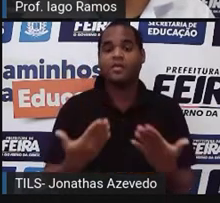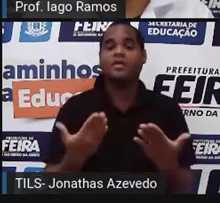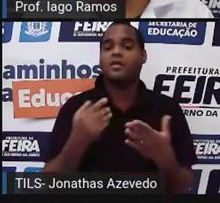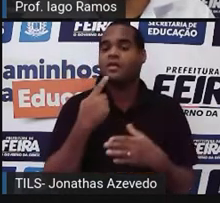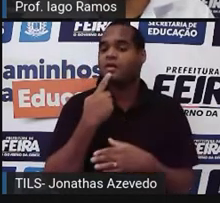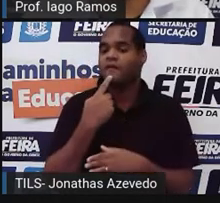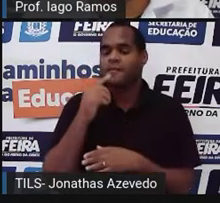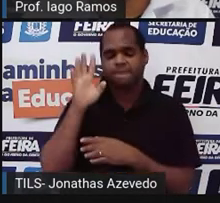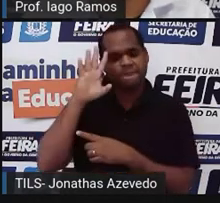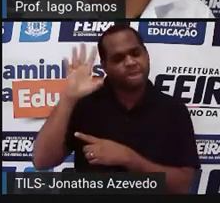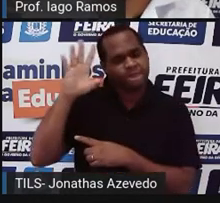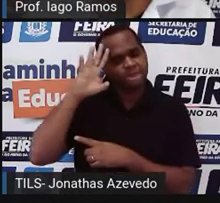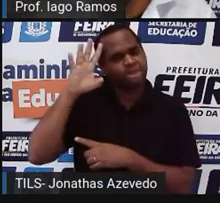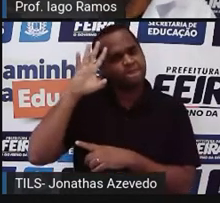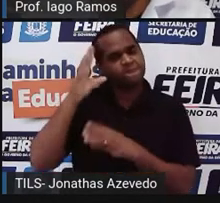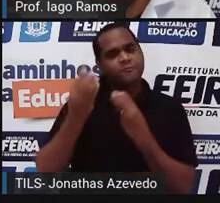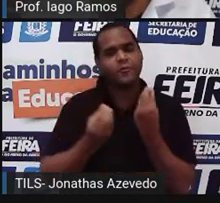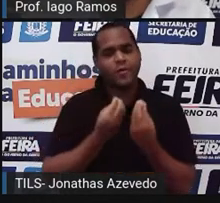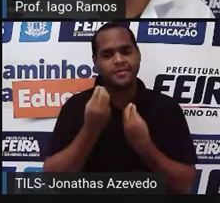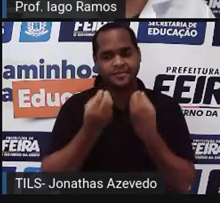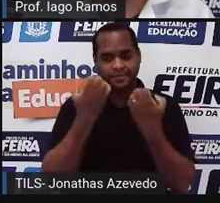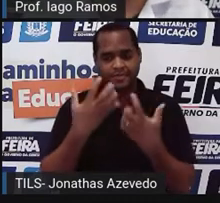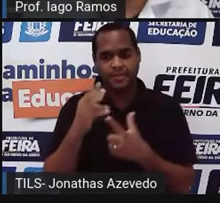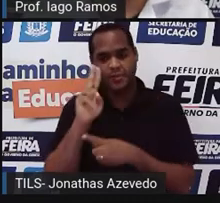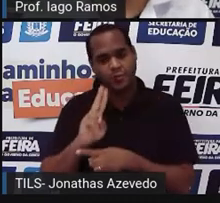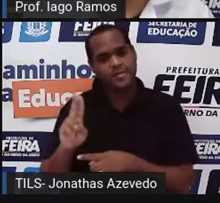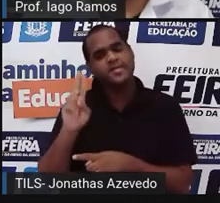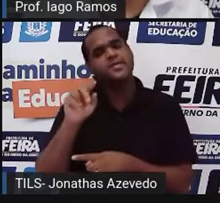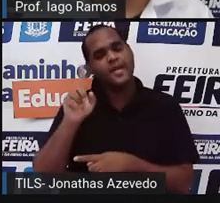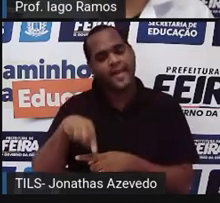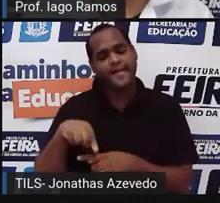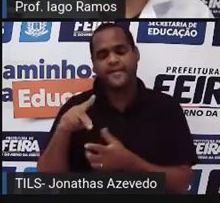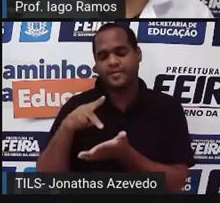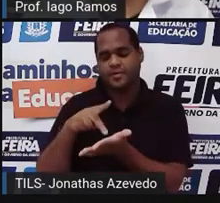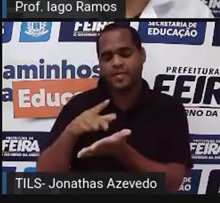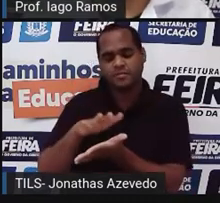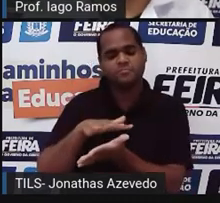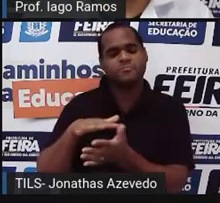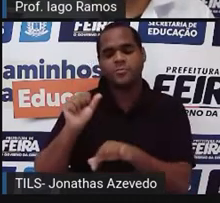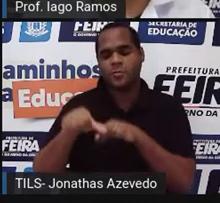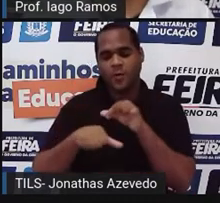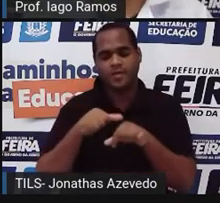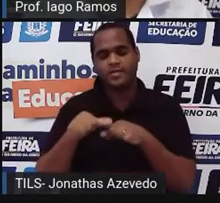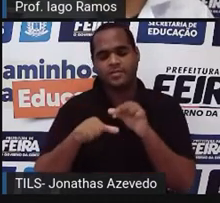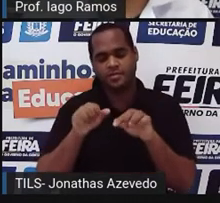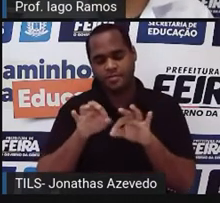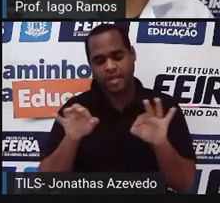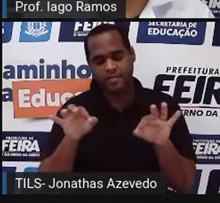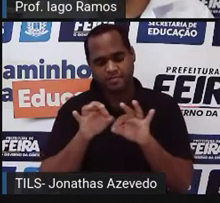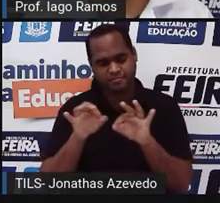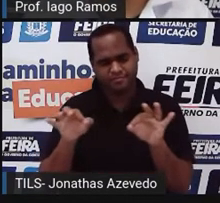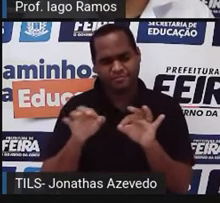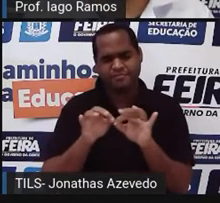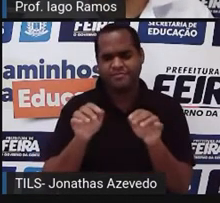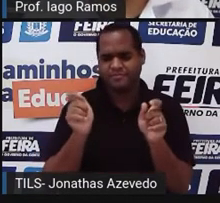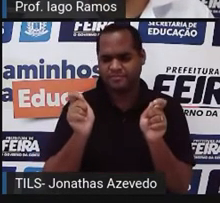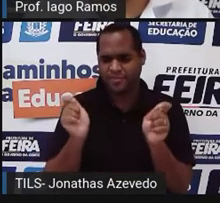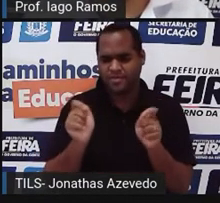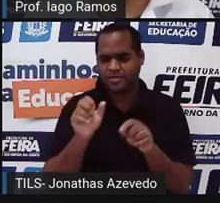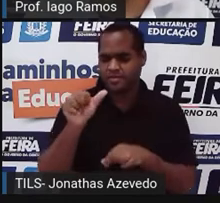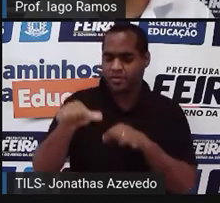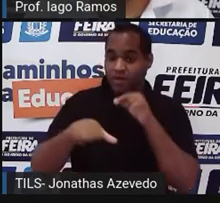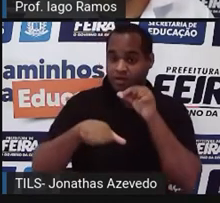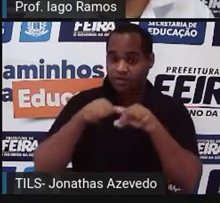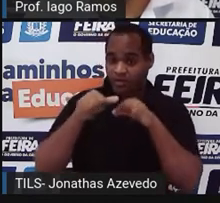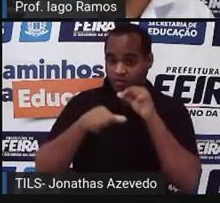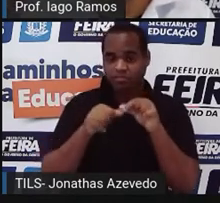a reflexão que usa a isometria altera as medidas. Se usa a isometria, não vai alterar